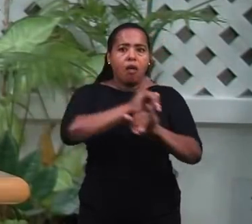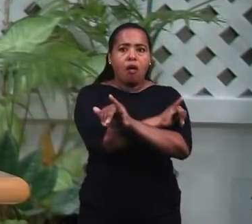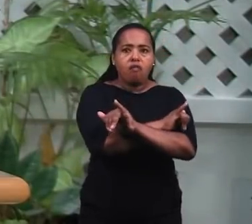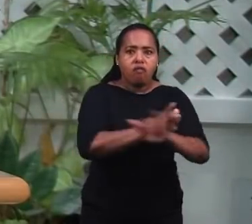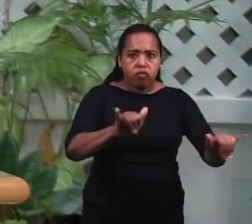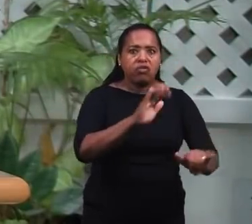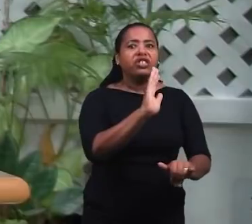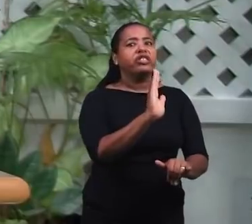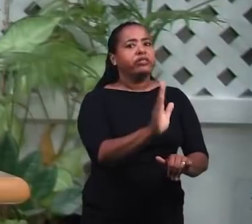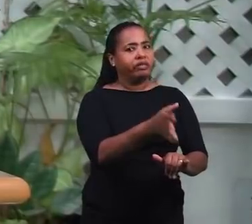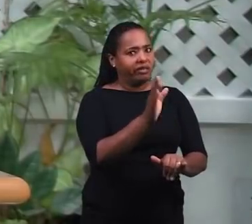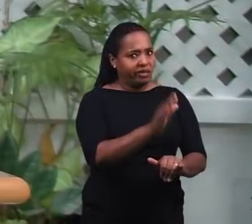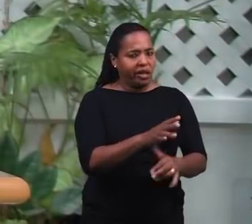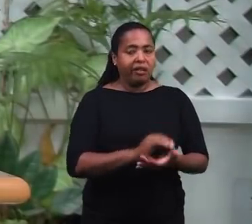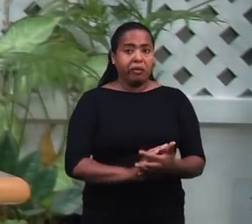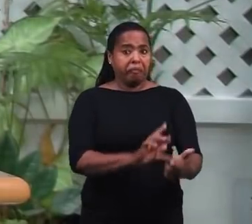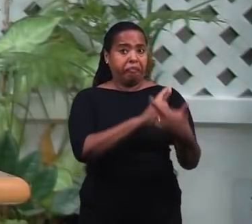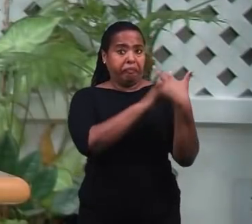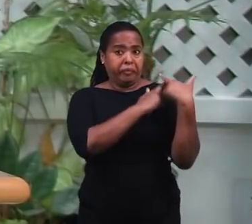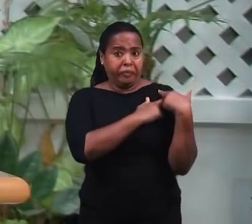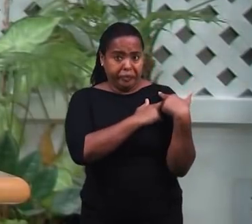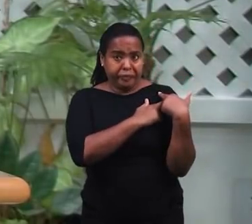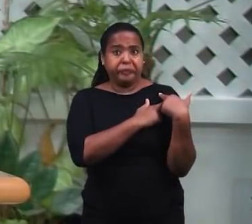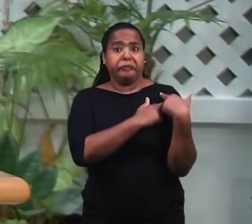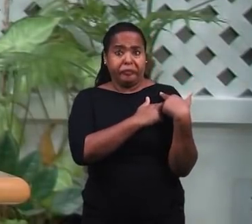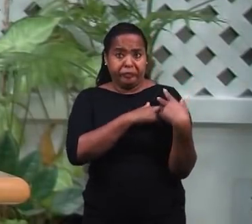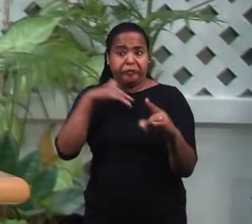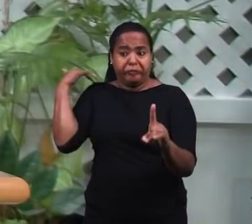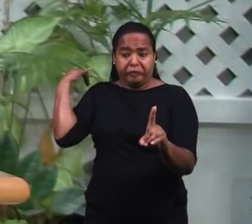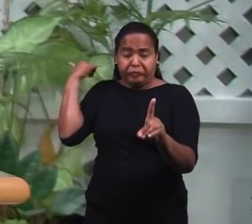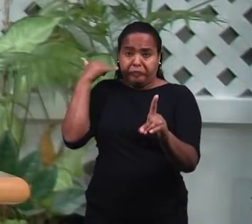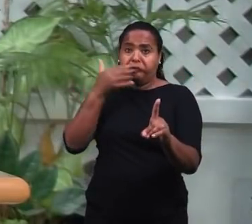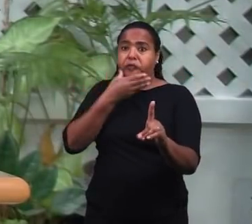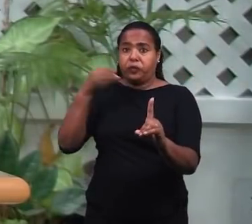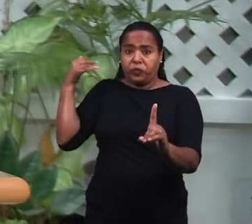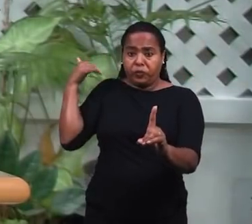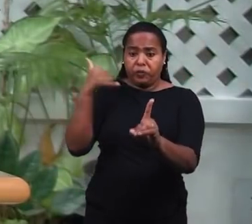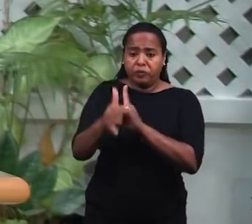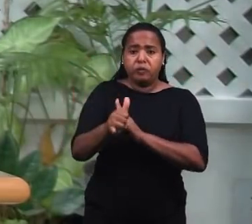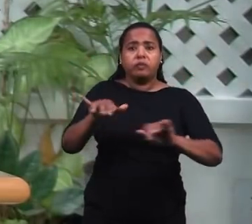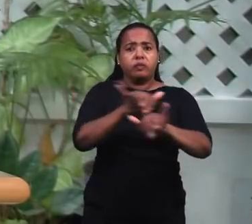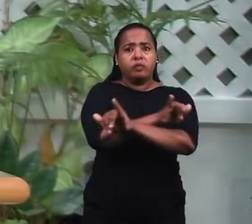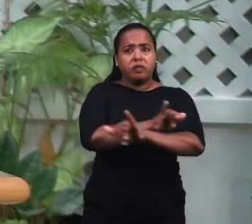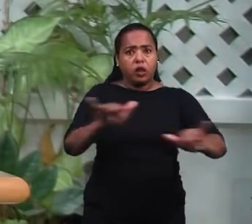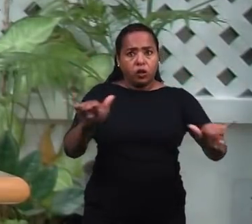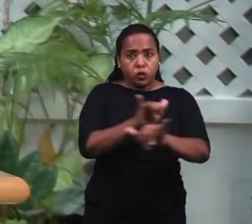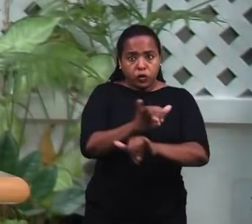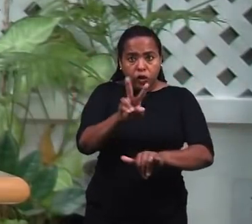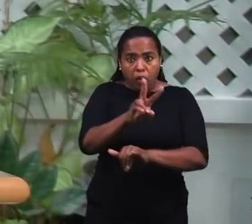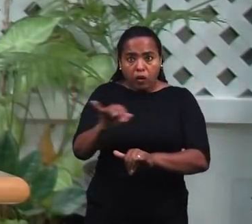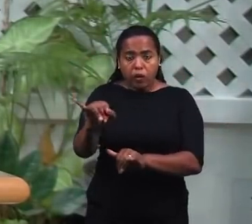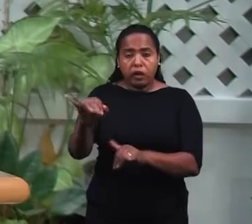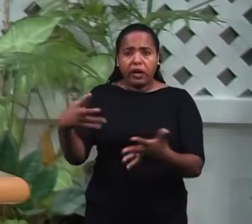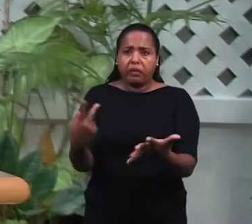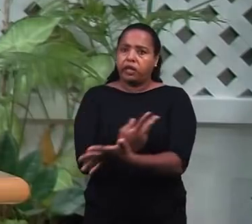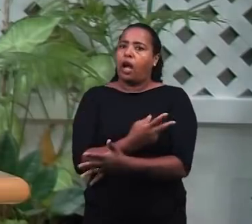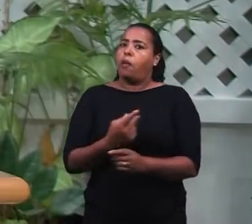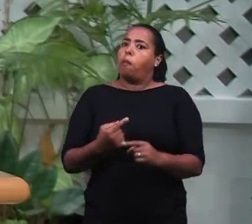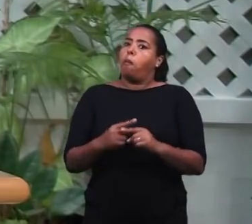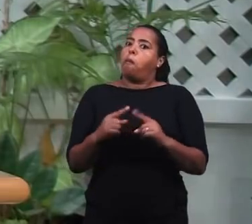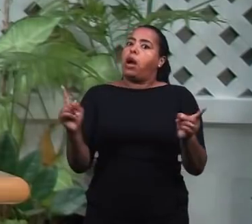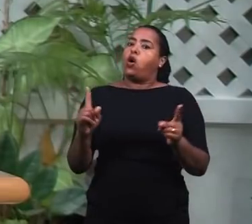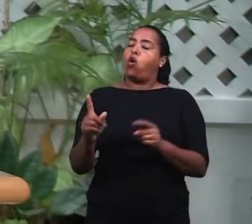E essa é a função do profeta, é dizer isso que está para acontecer. Mas como isto